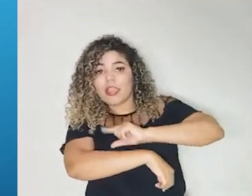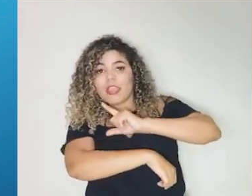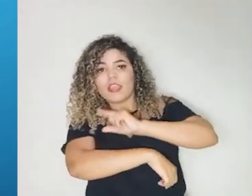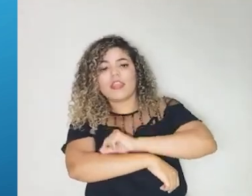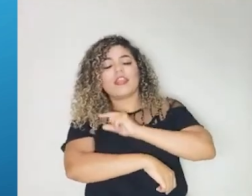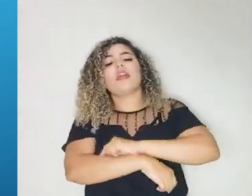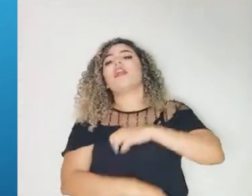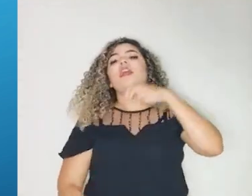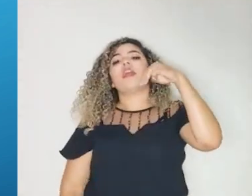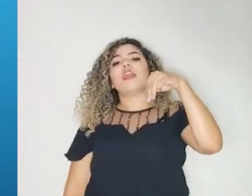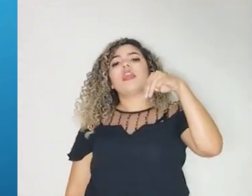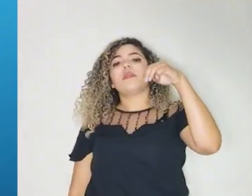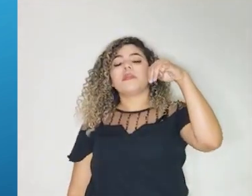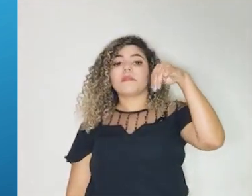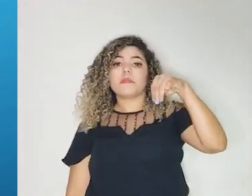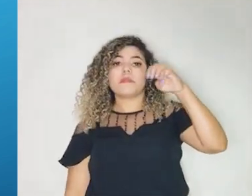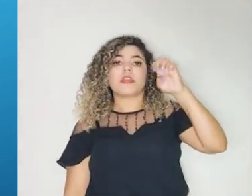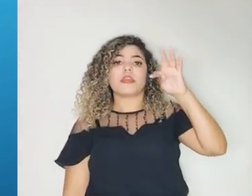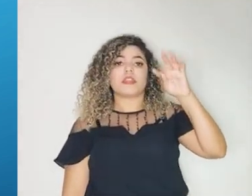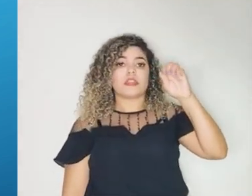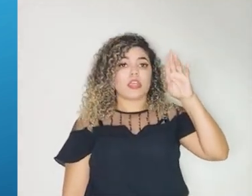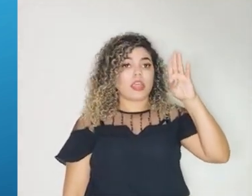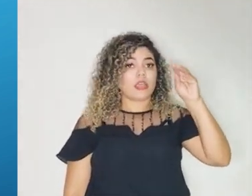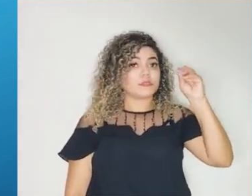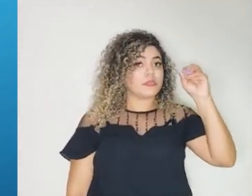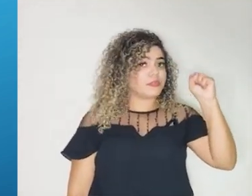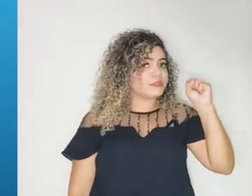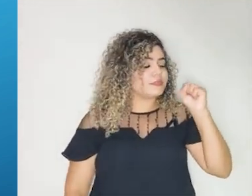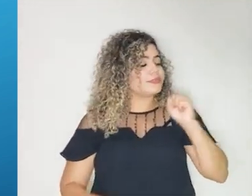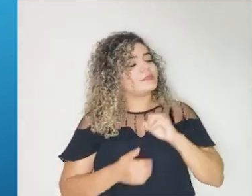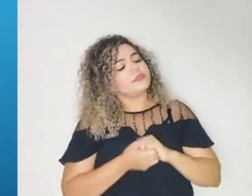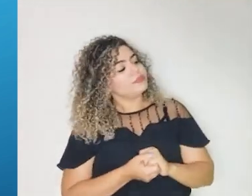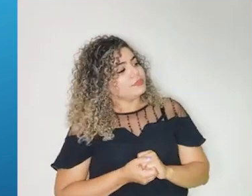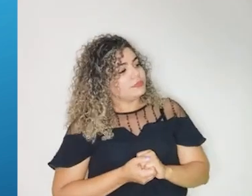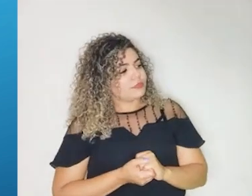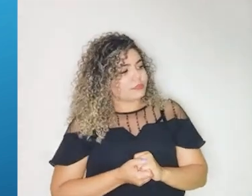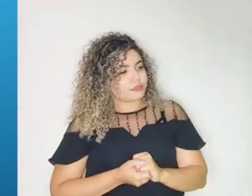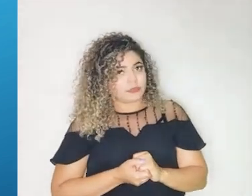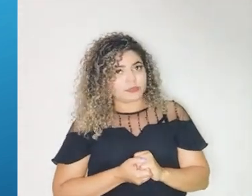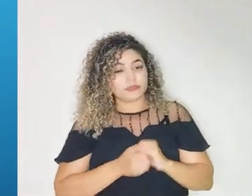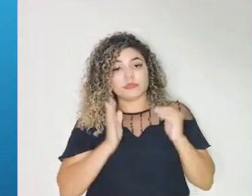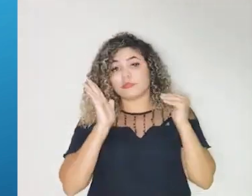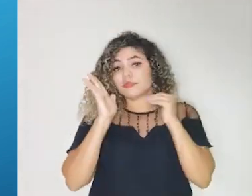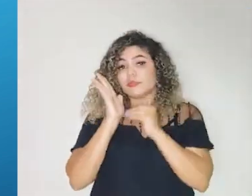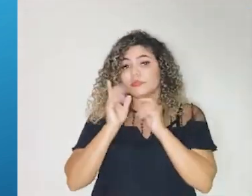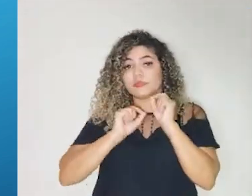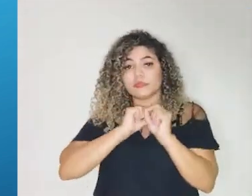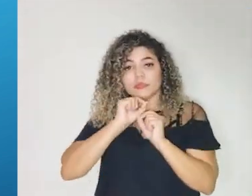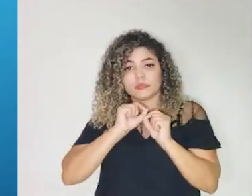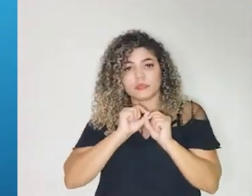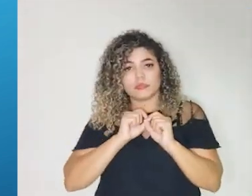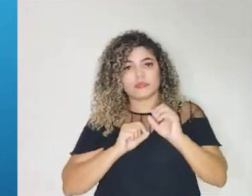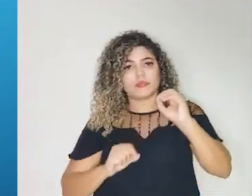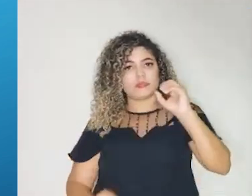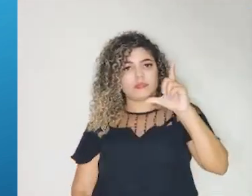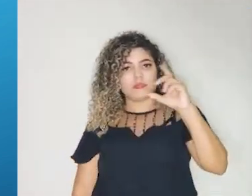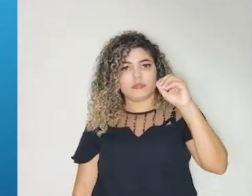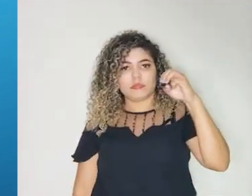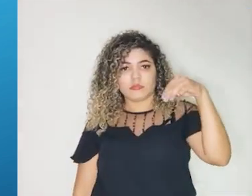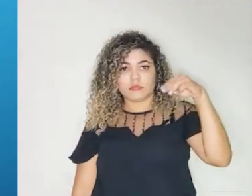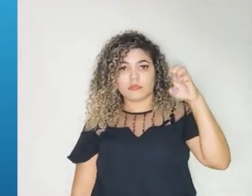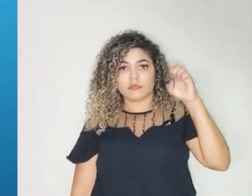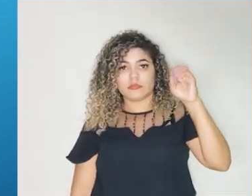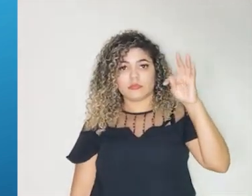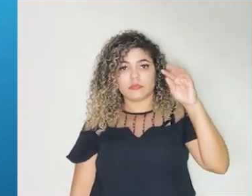chamados hemimetábulos. Hemi significa metamorfose parcial. E por último, nós temos os holometábulos.